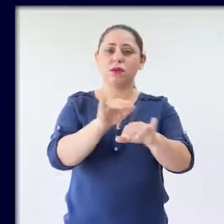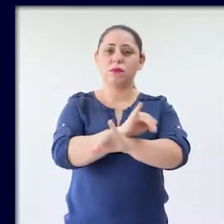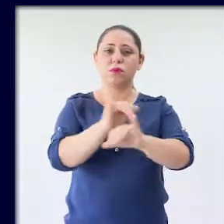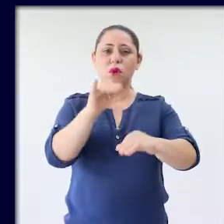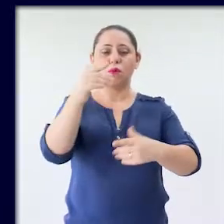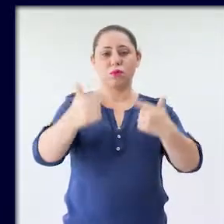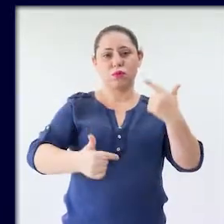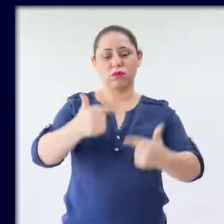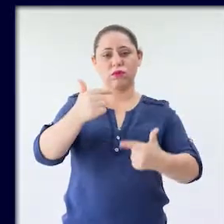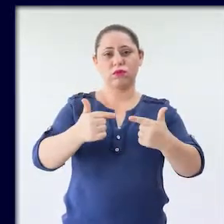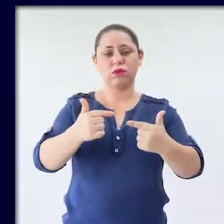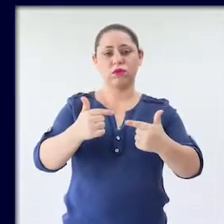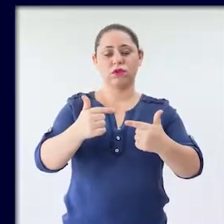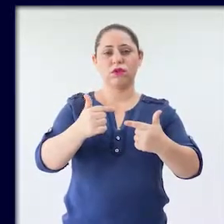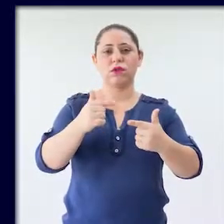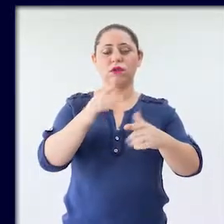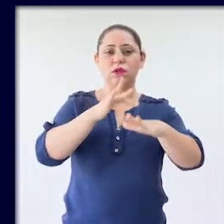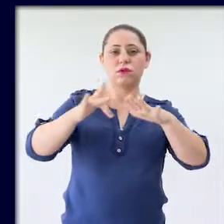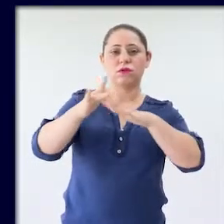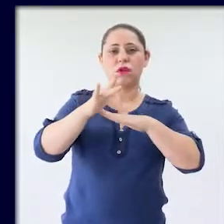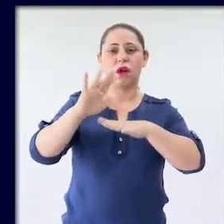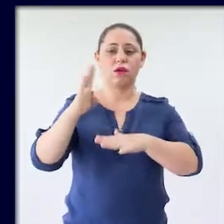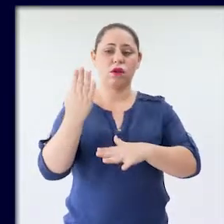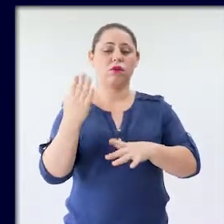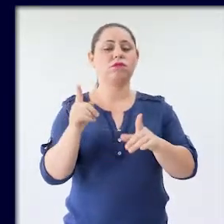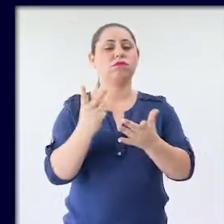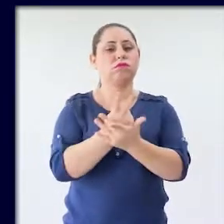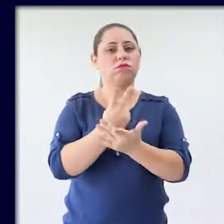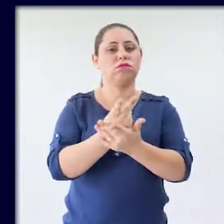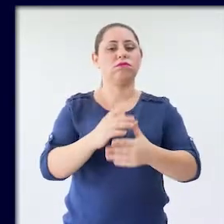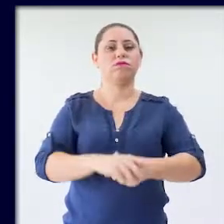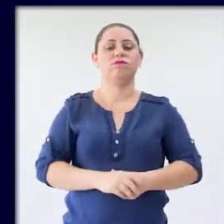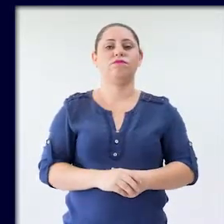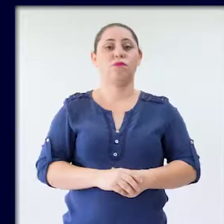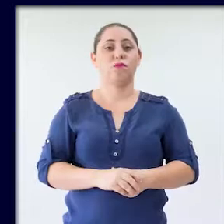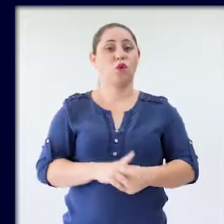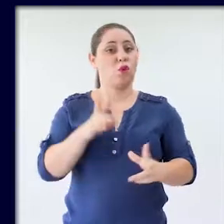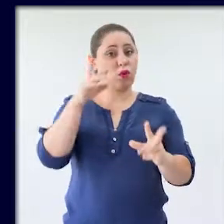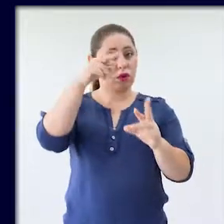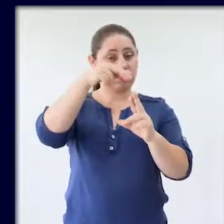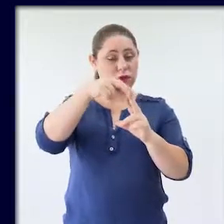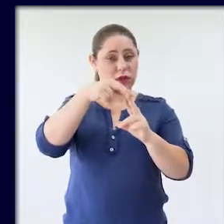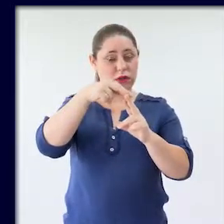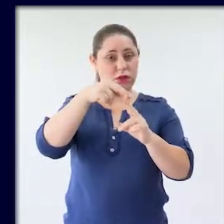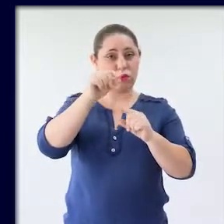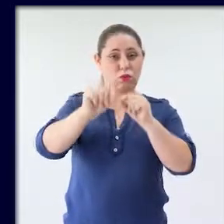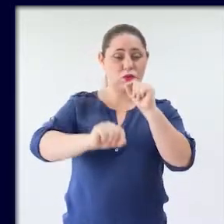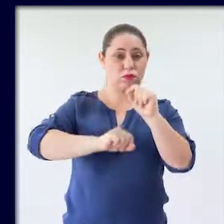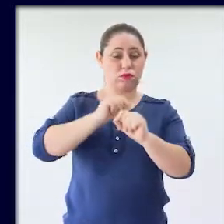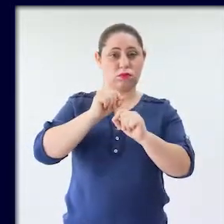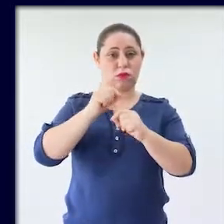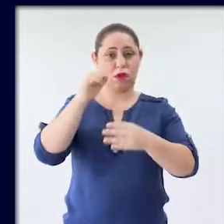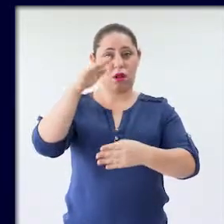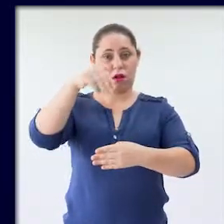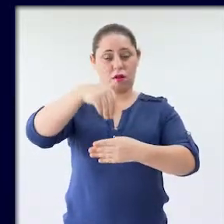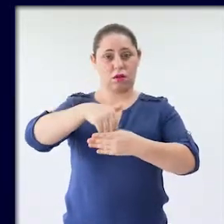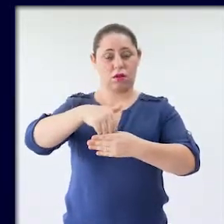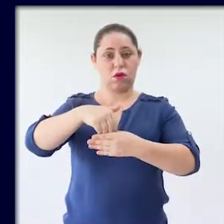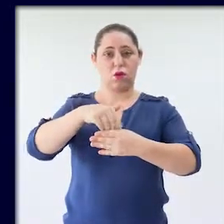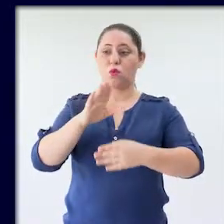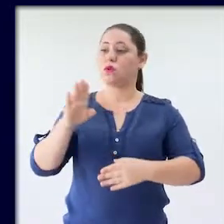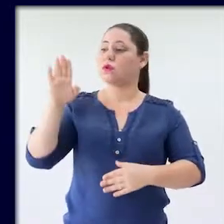nas redes sociais? Veja bem, através das representações eleitorais, os candidatos,